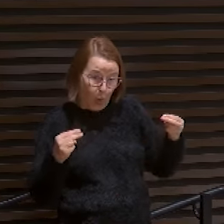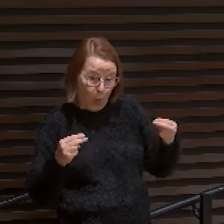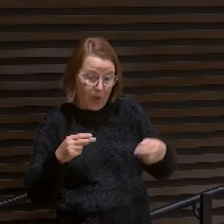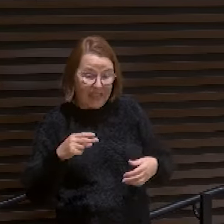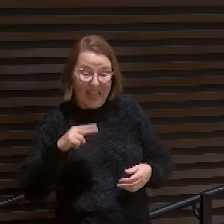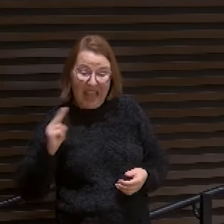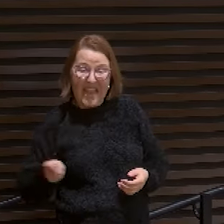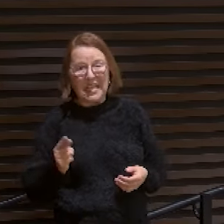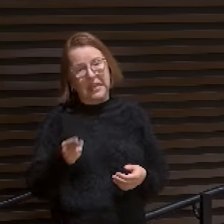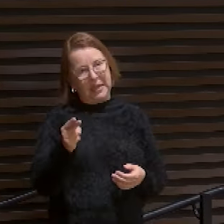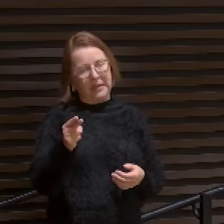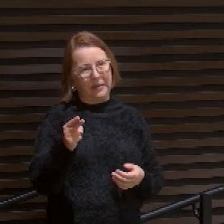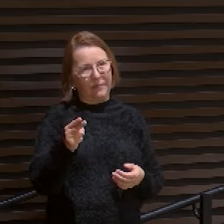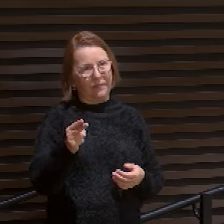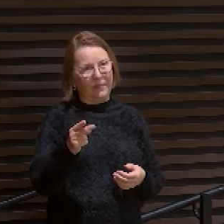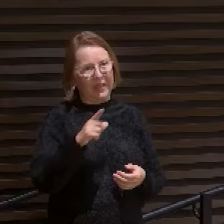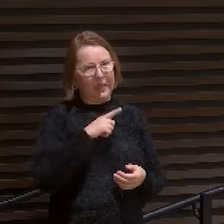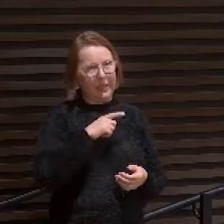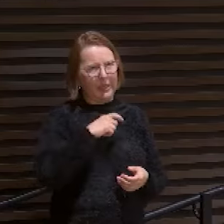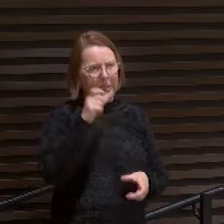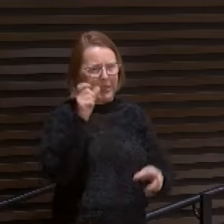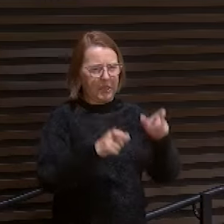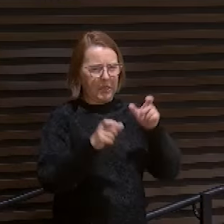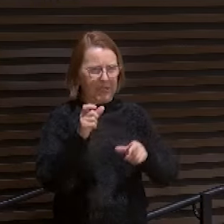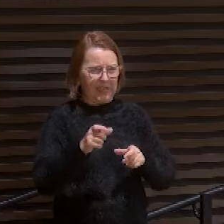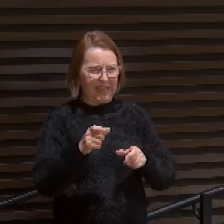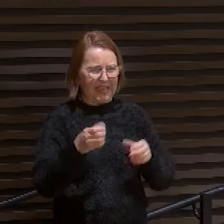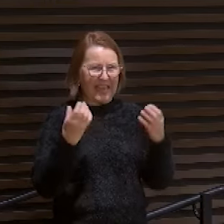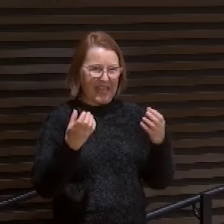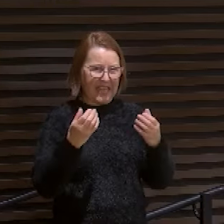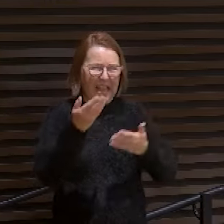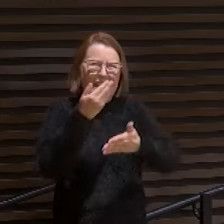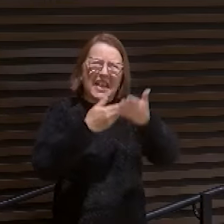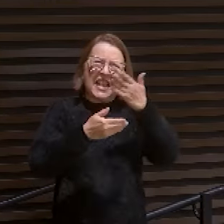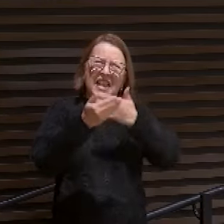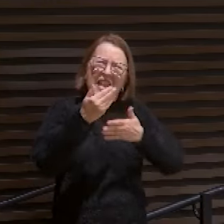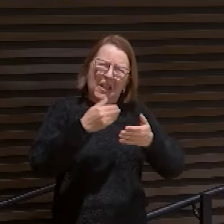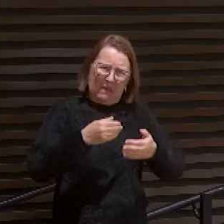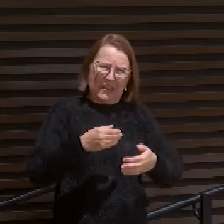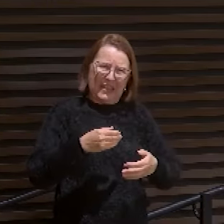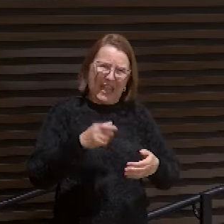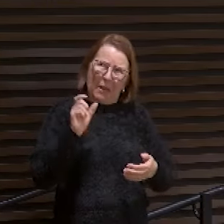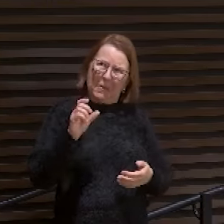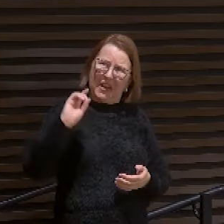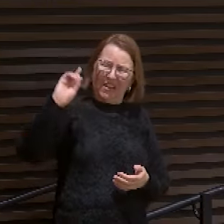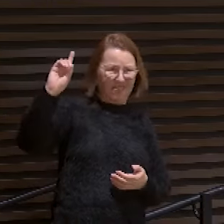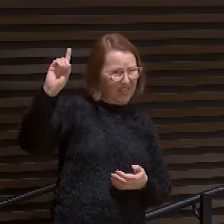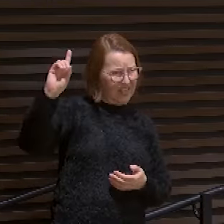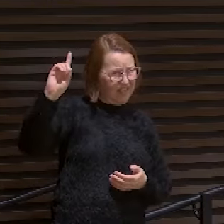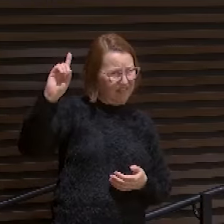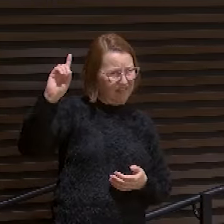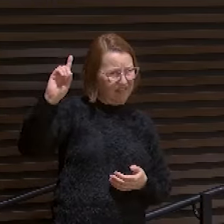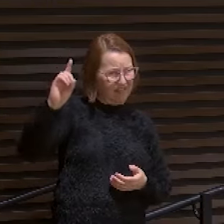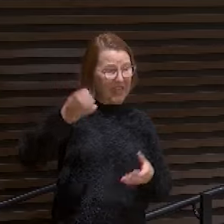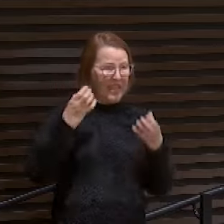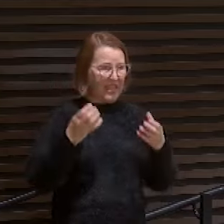Esses que querem negociar o que a palavra de Deus está dizendo, que querem fazer uma